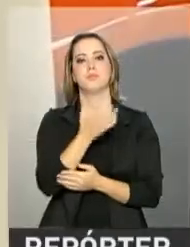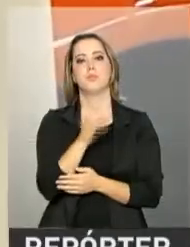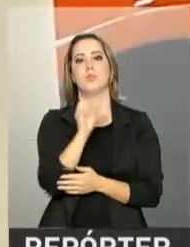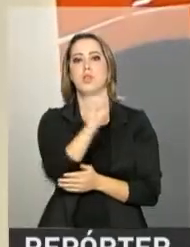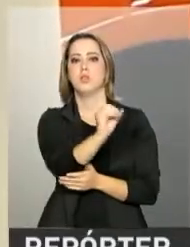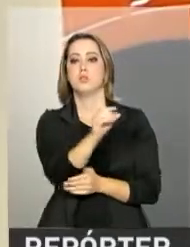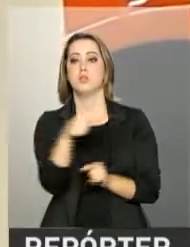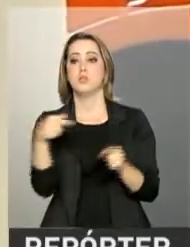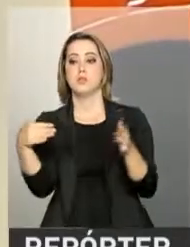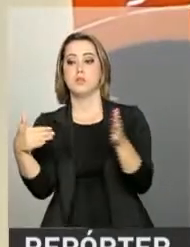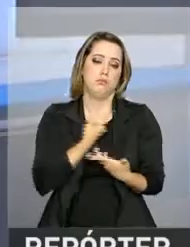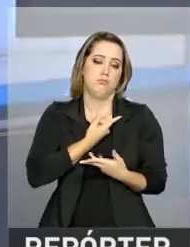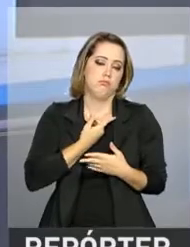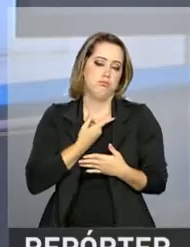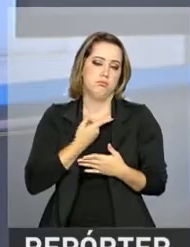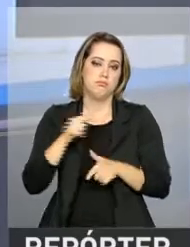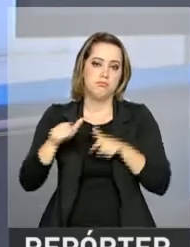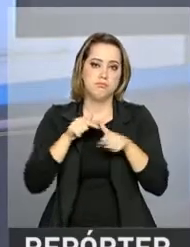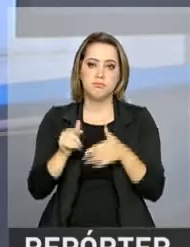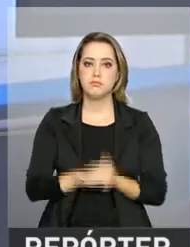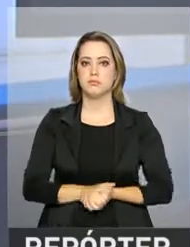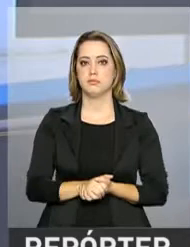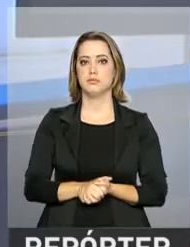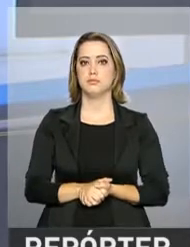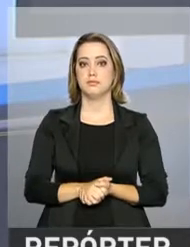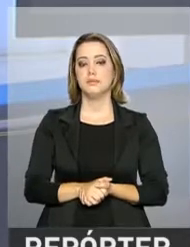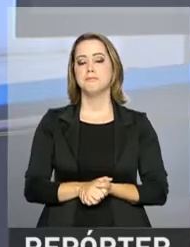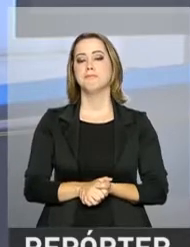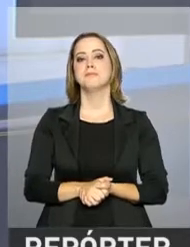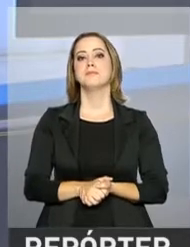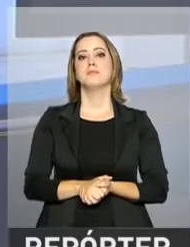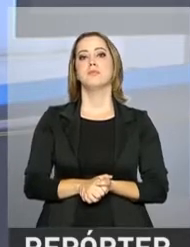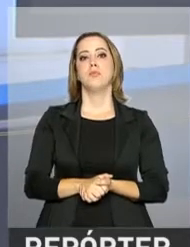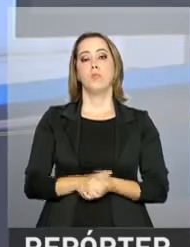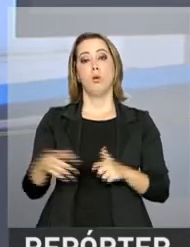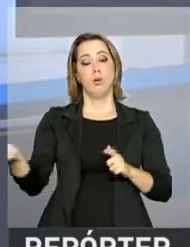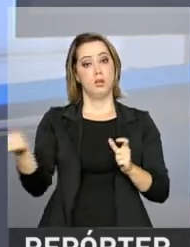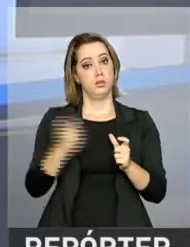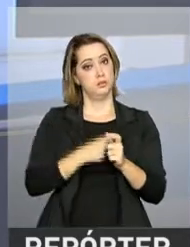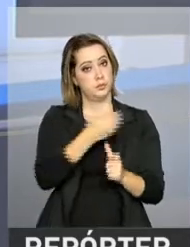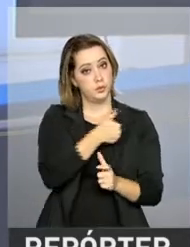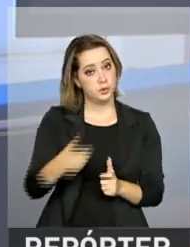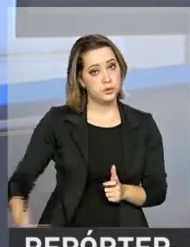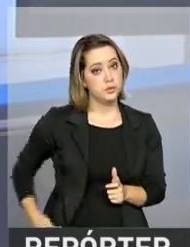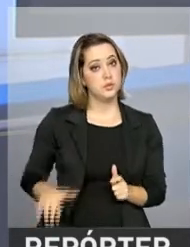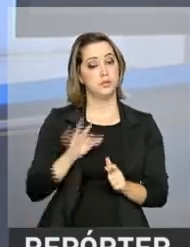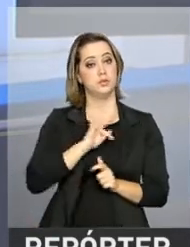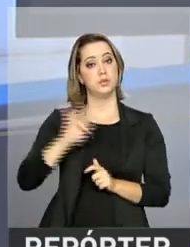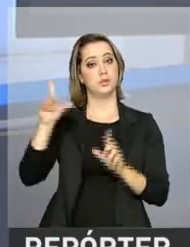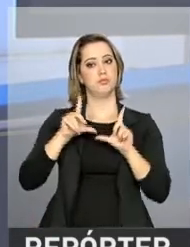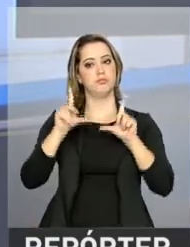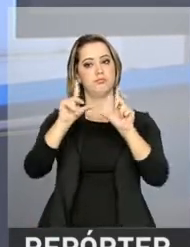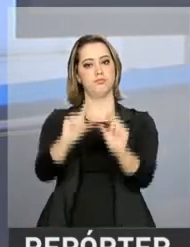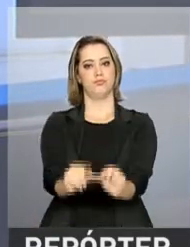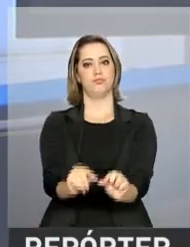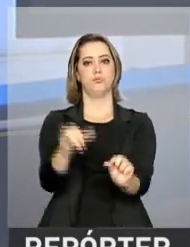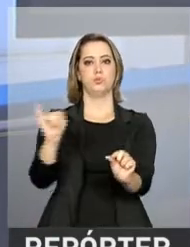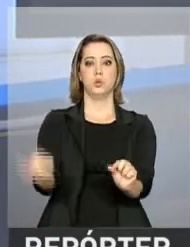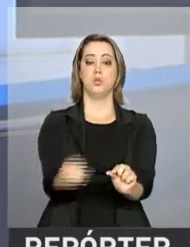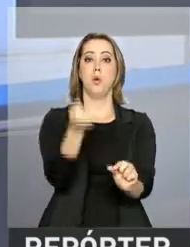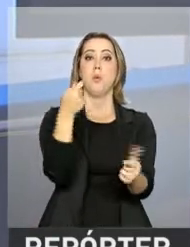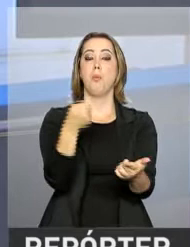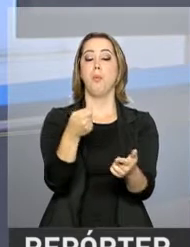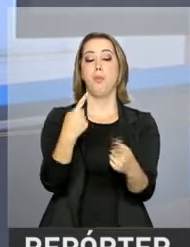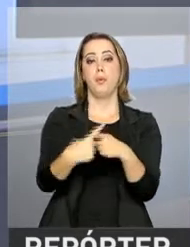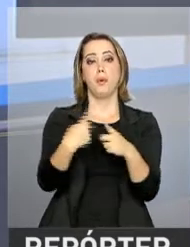a cem pontos ea dívida do governo federal recuou em janeiro o motivo foi um grande volume de resgates